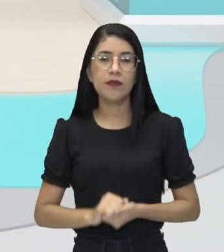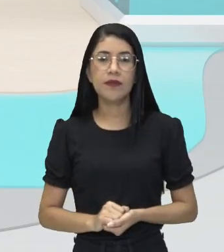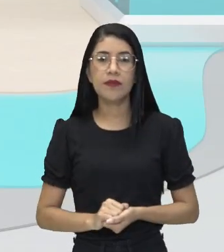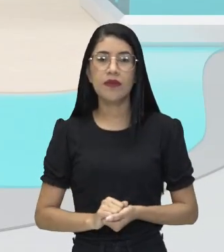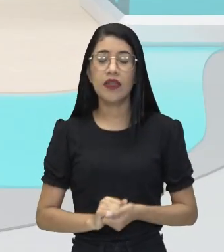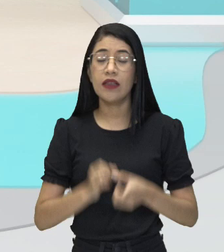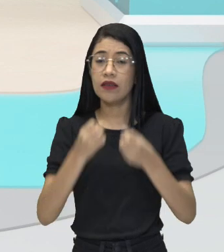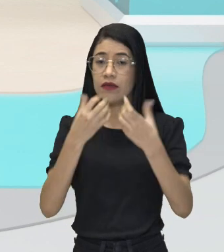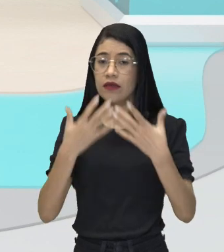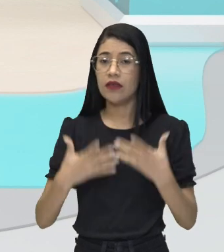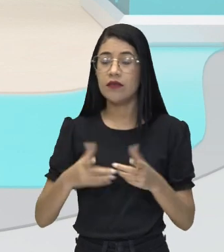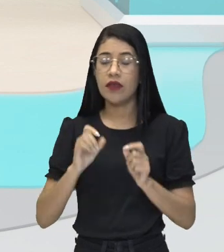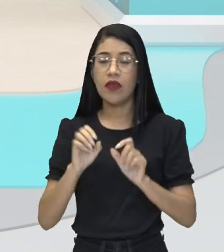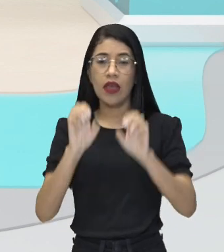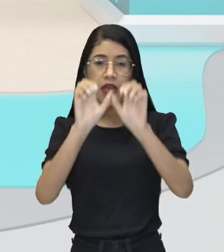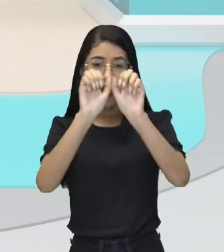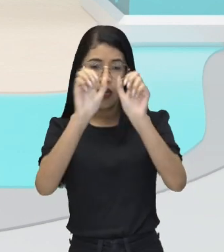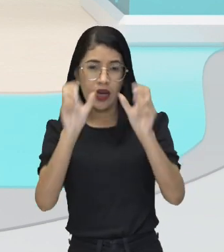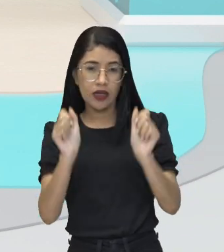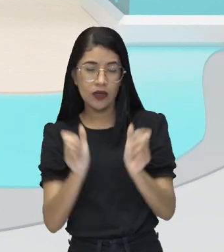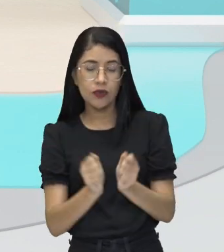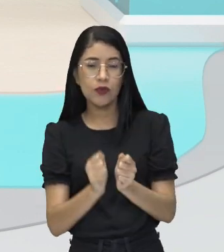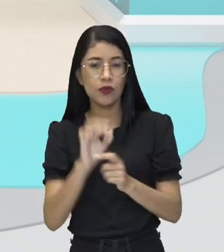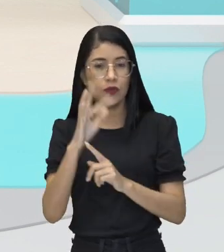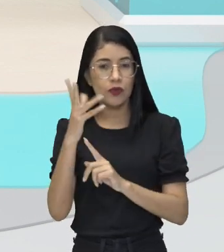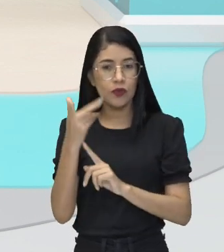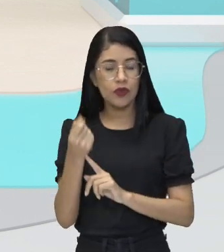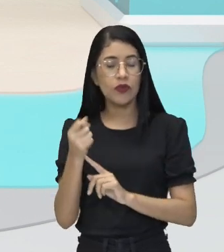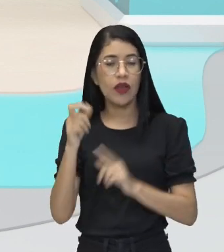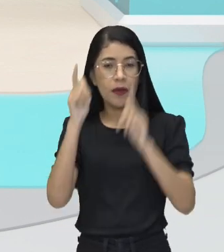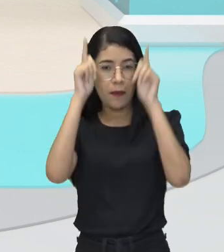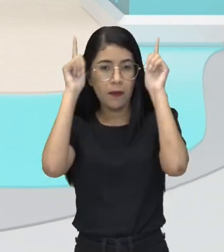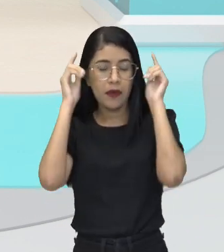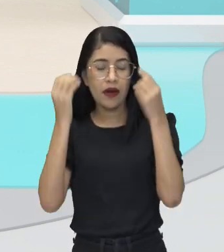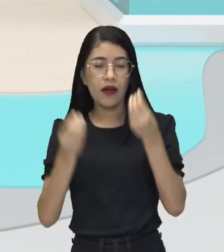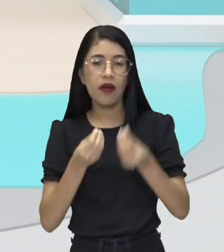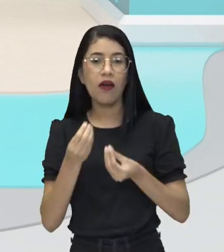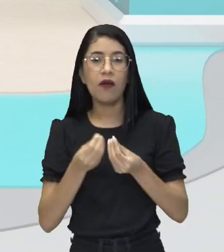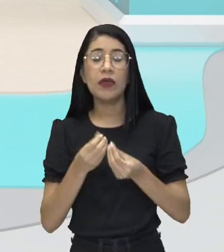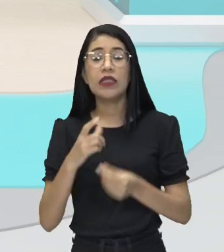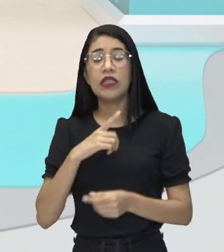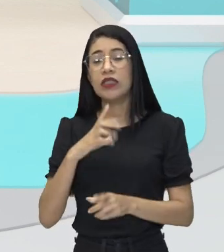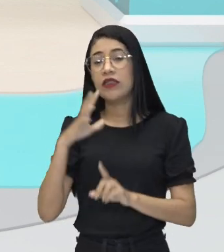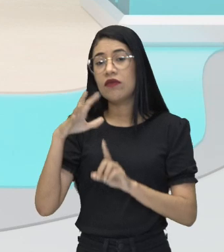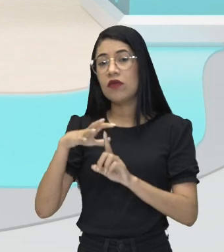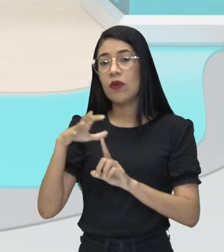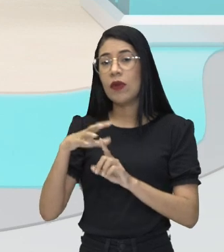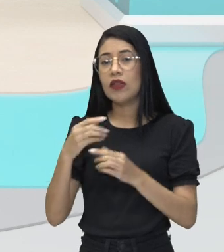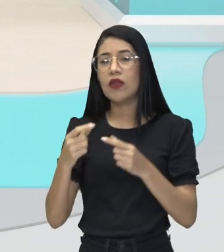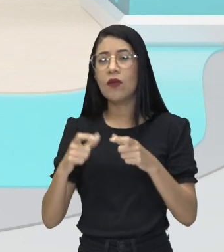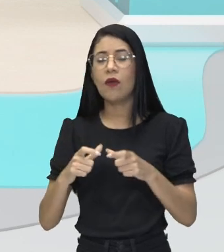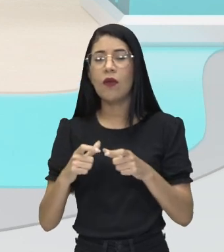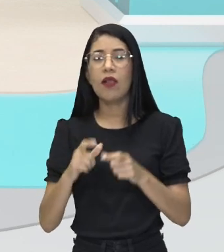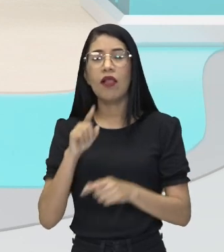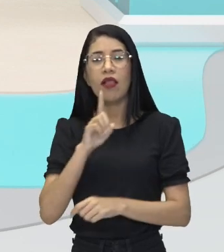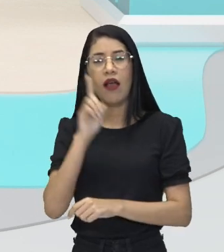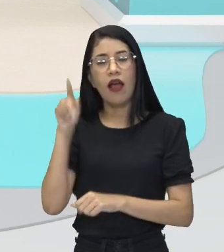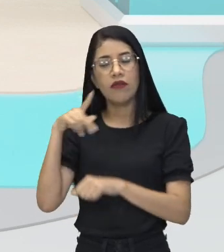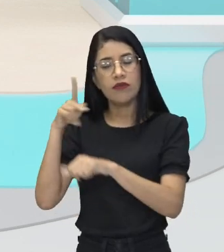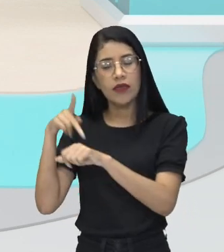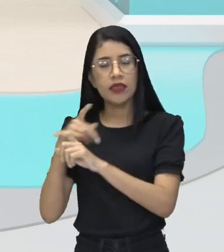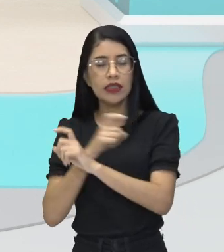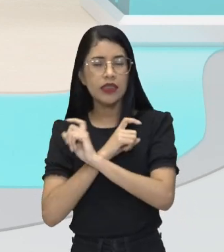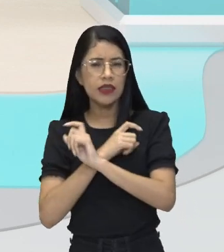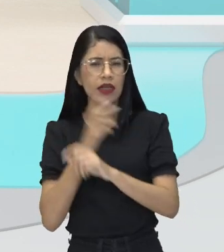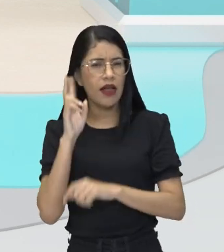falamos que a escultura grega ela vai pegar a influência lá dos egípcios. Vocês lembram